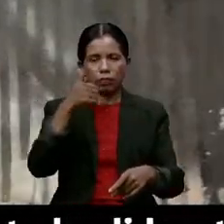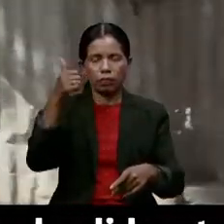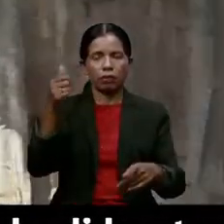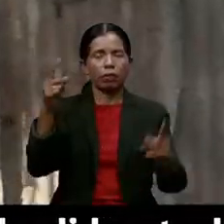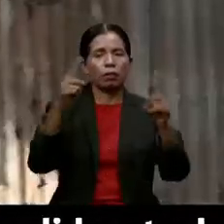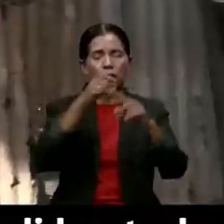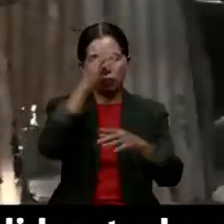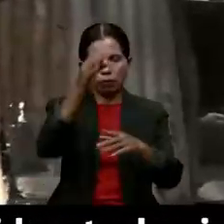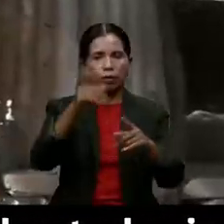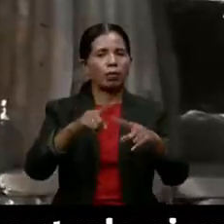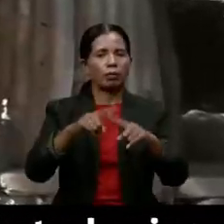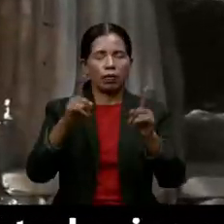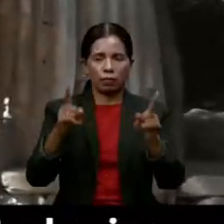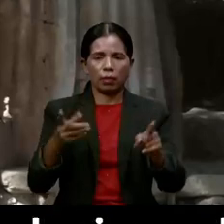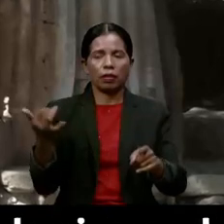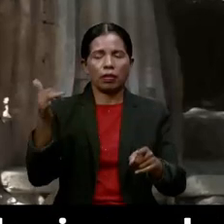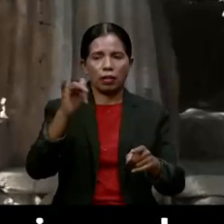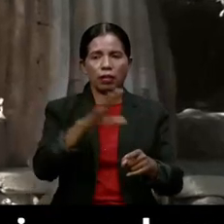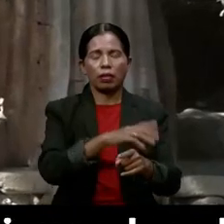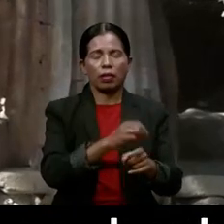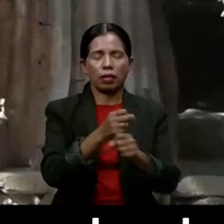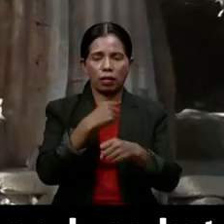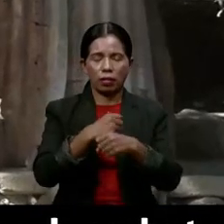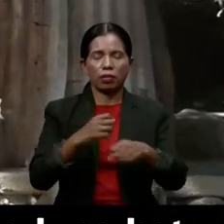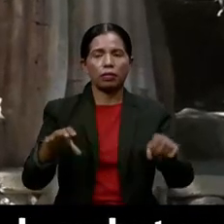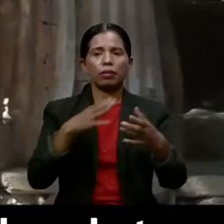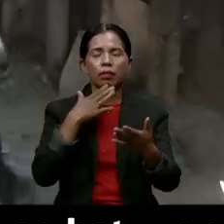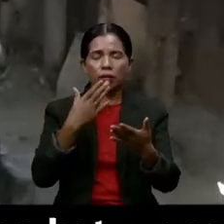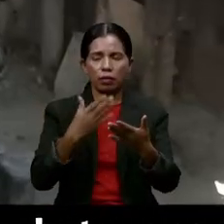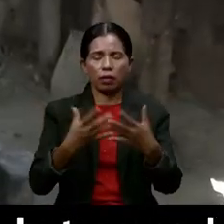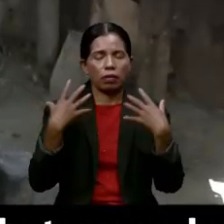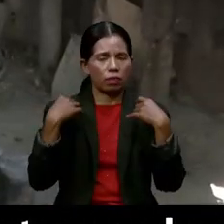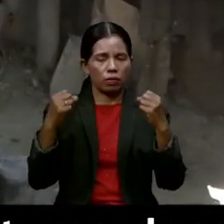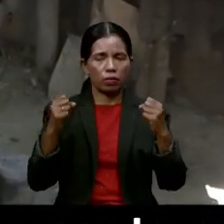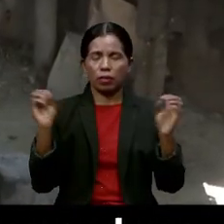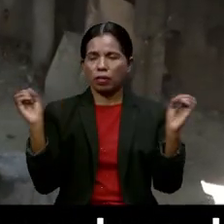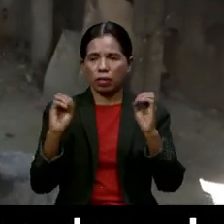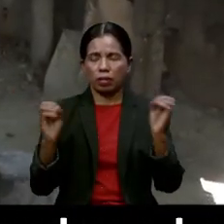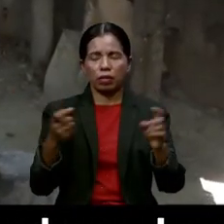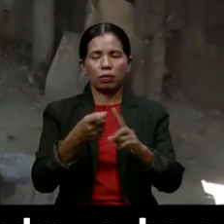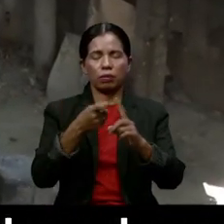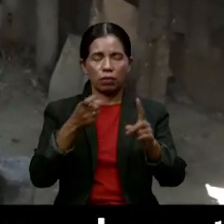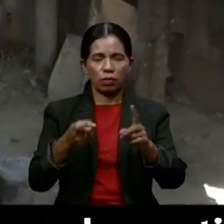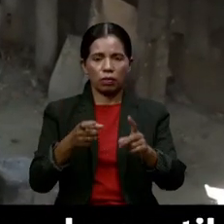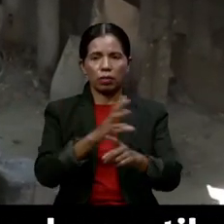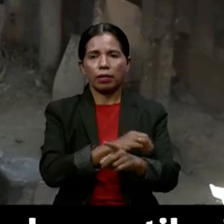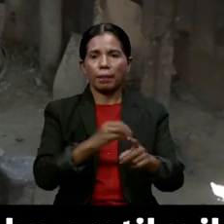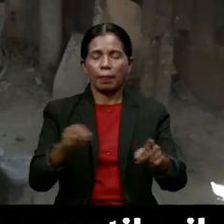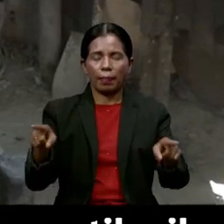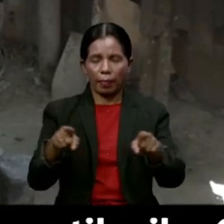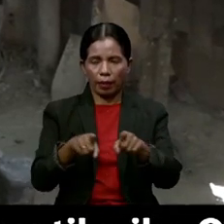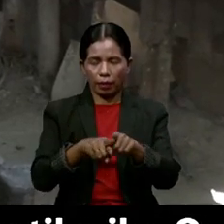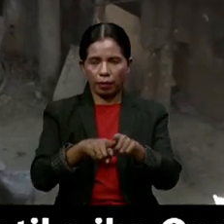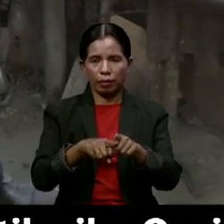be mehi furak ne, obrigado halot metin, tandet forsa la to, o se aspeto i oiwen, anesan